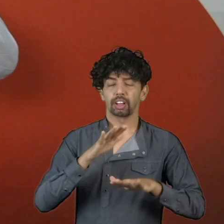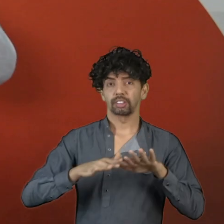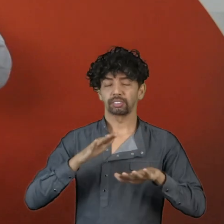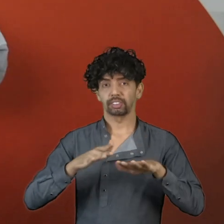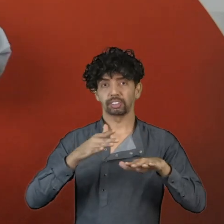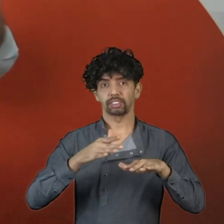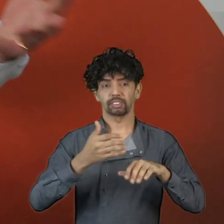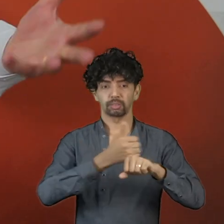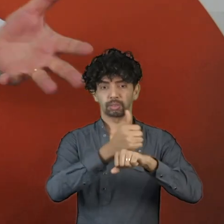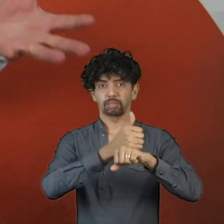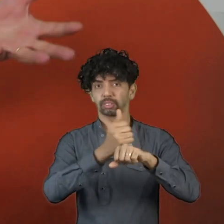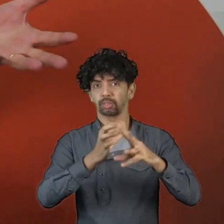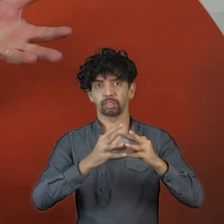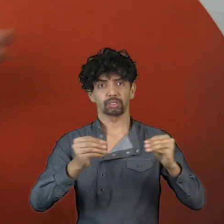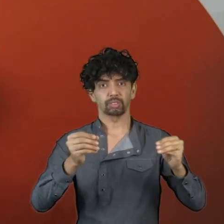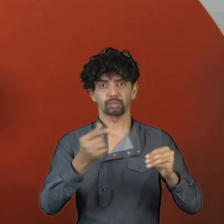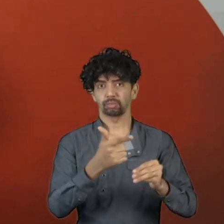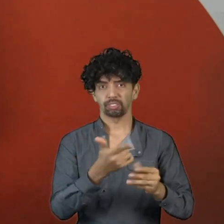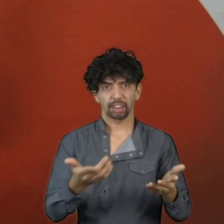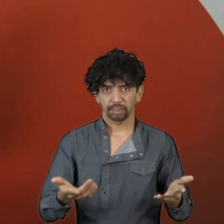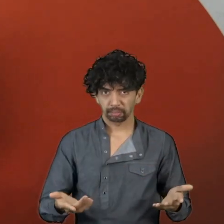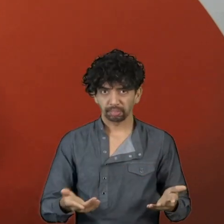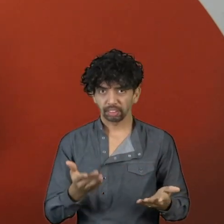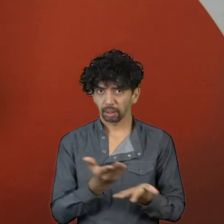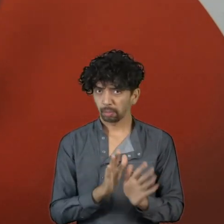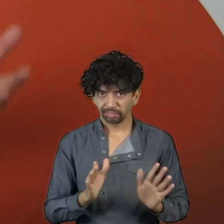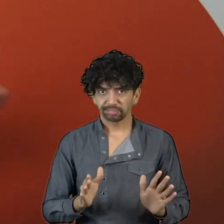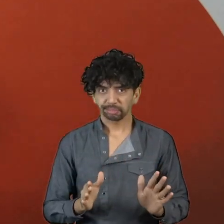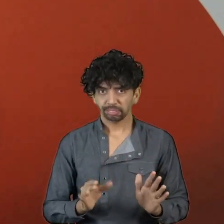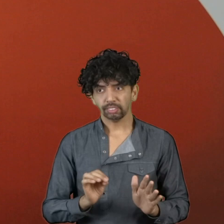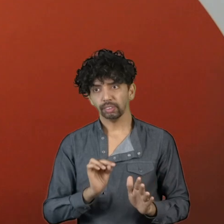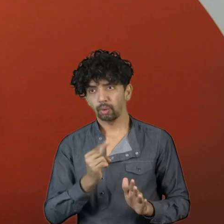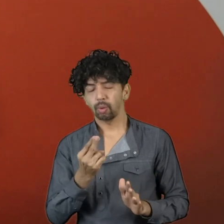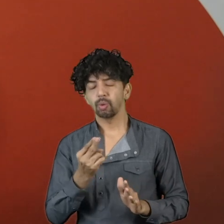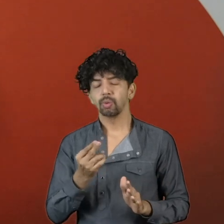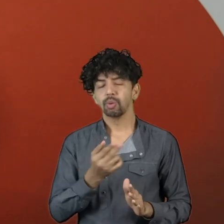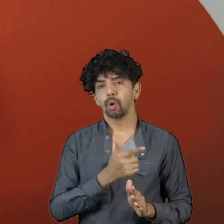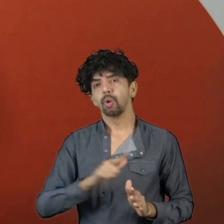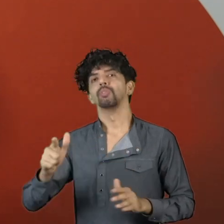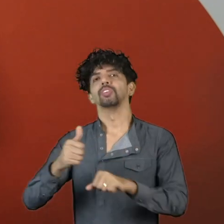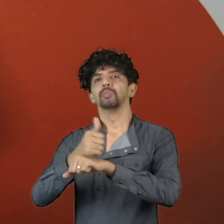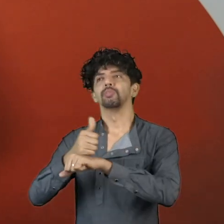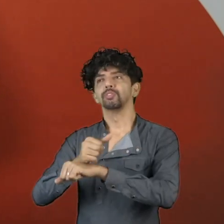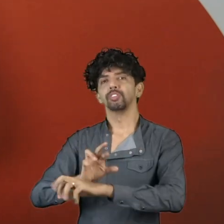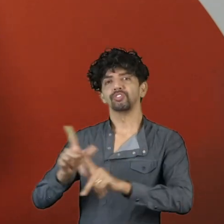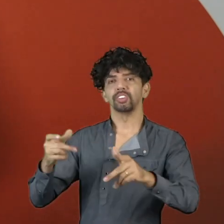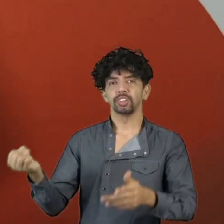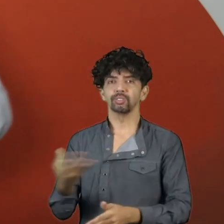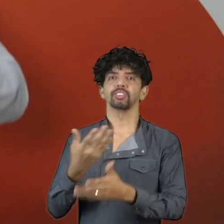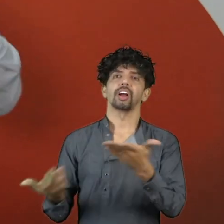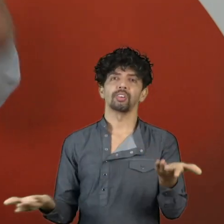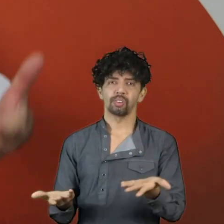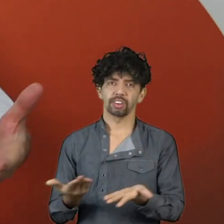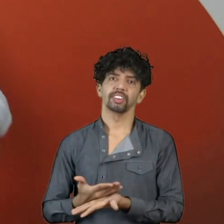profissões praticamente que derreteram, não existe mais, outras nasceram, fomos buscar melhorias também na área da